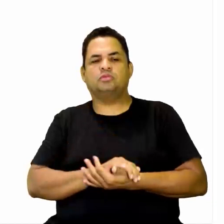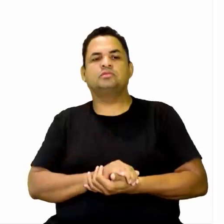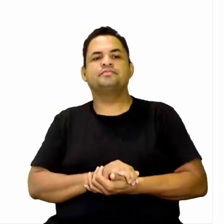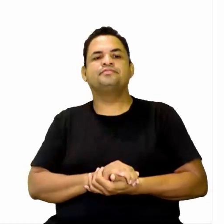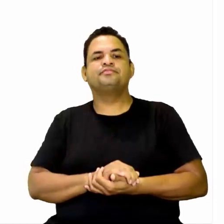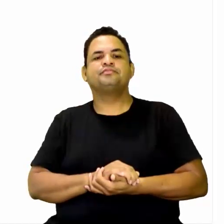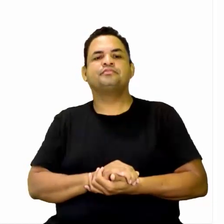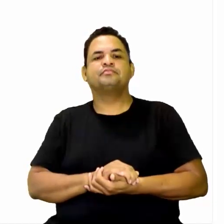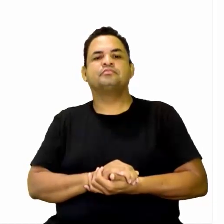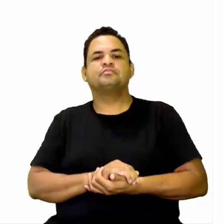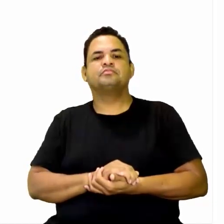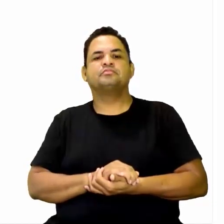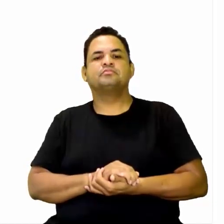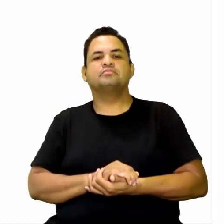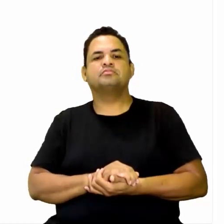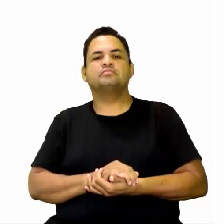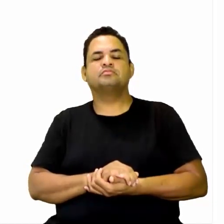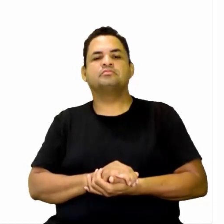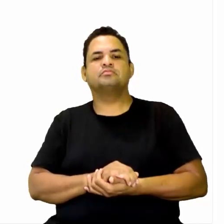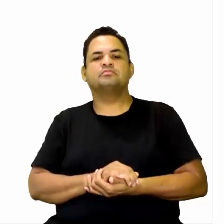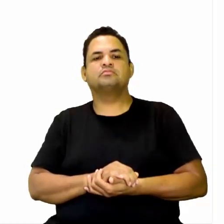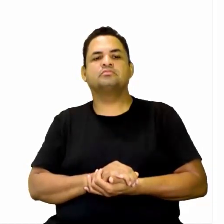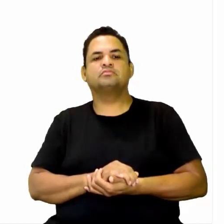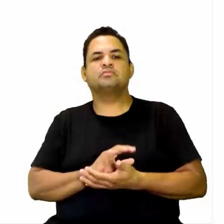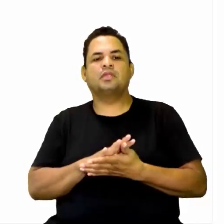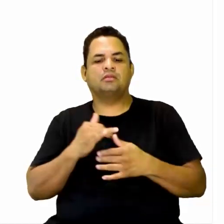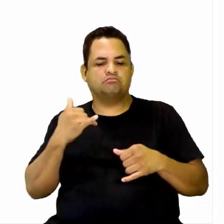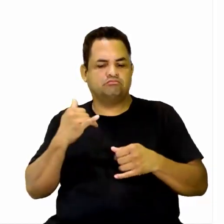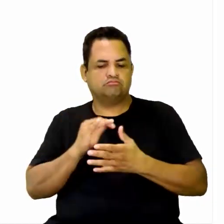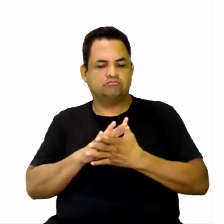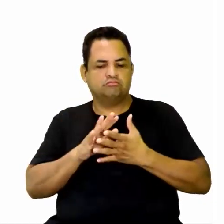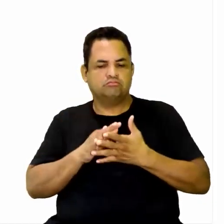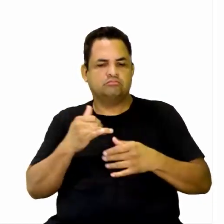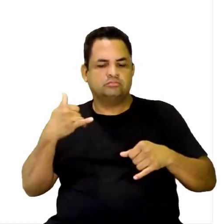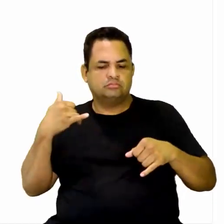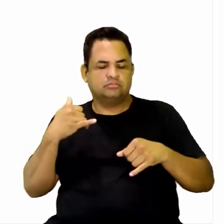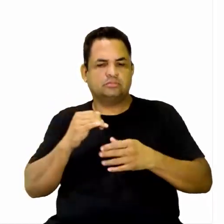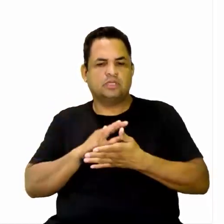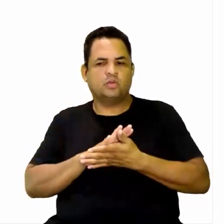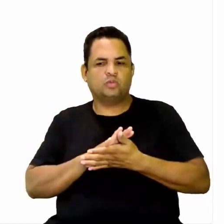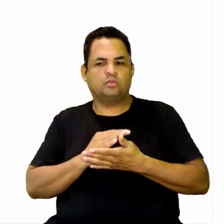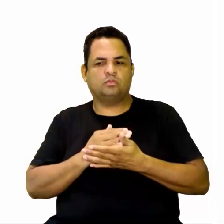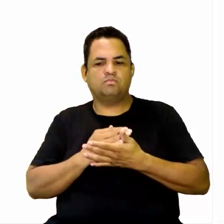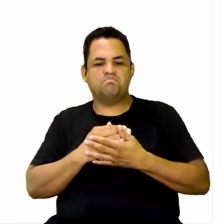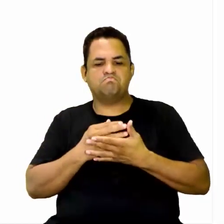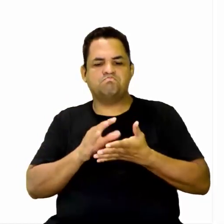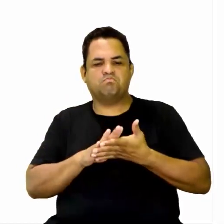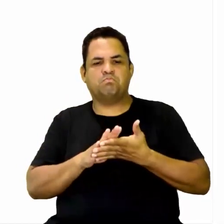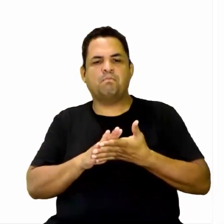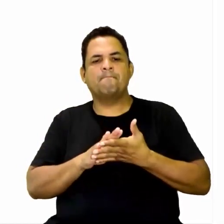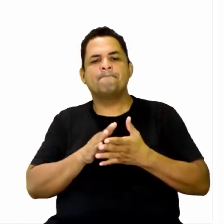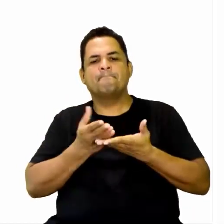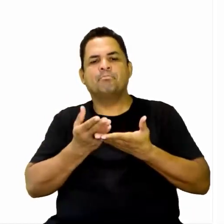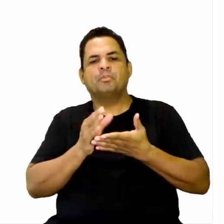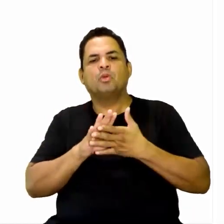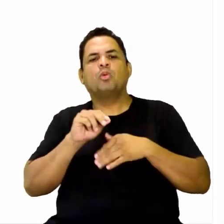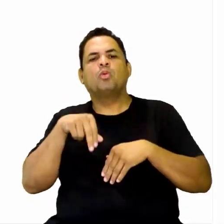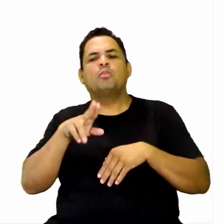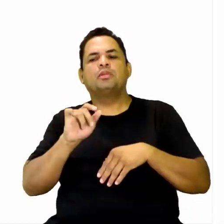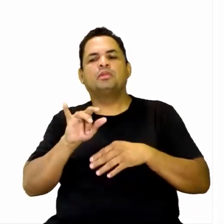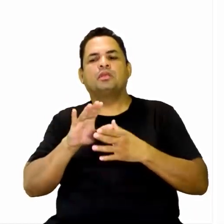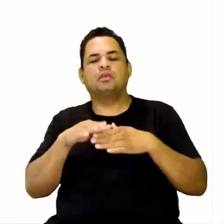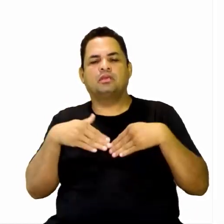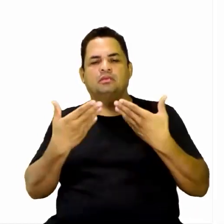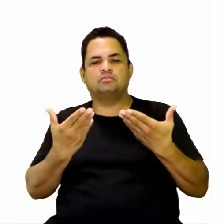né? Granito é como se fosse um minério, né? Quando você fala em granito, então você diz, então que minério é esse,